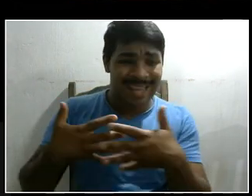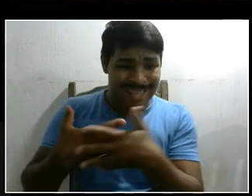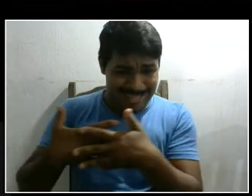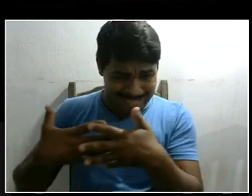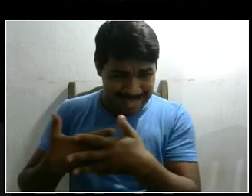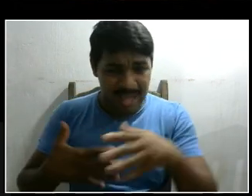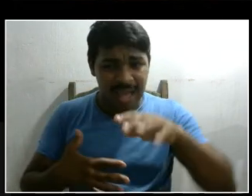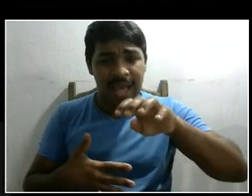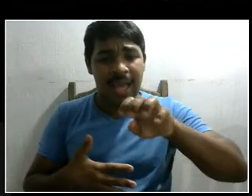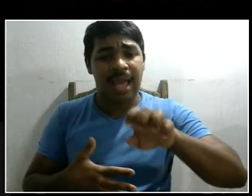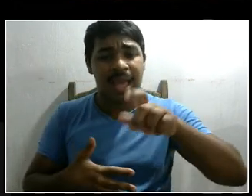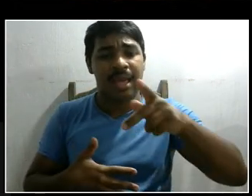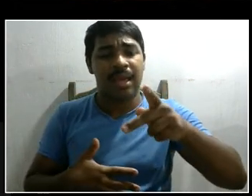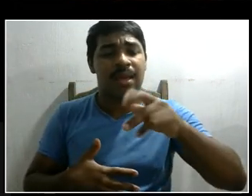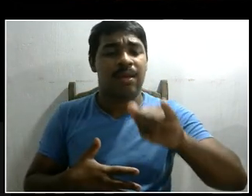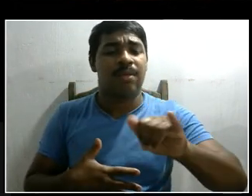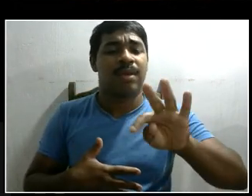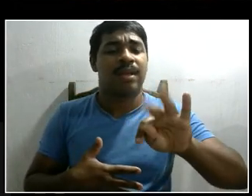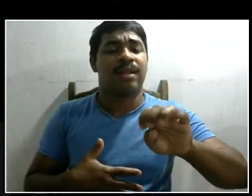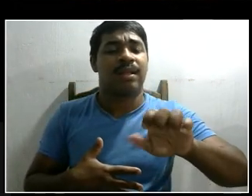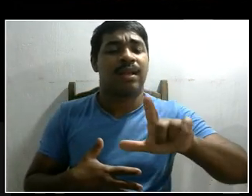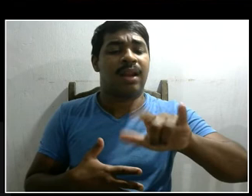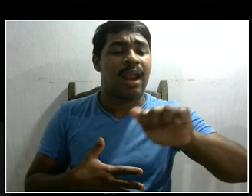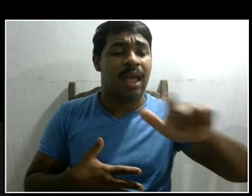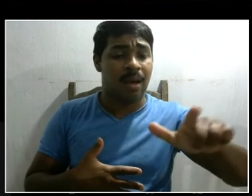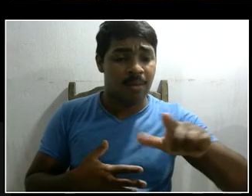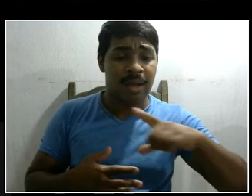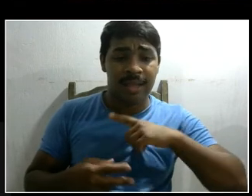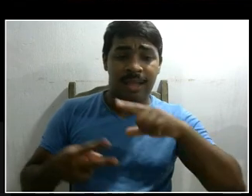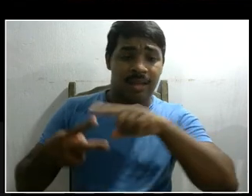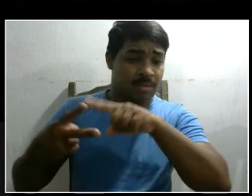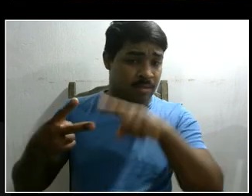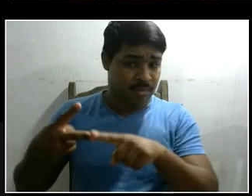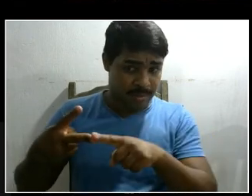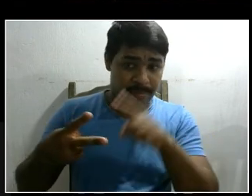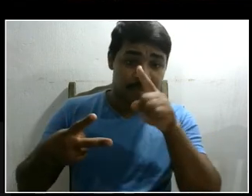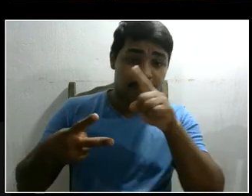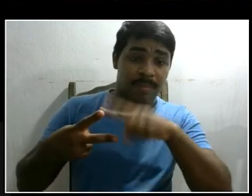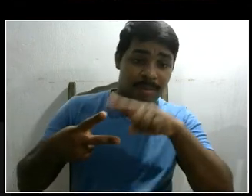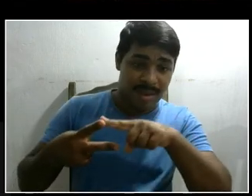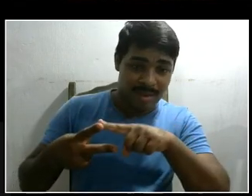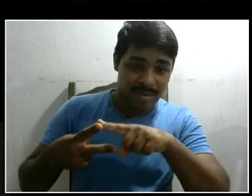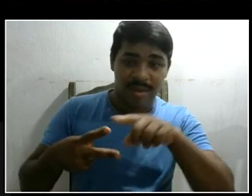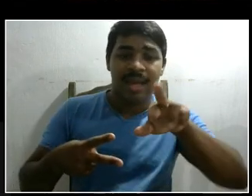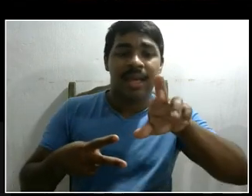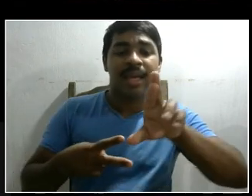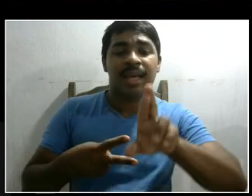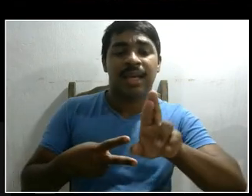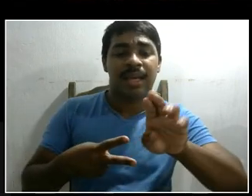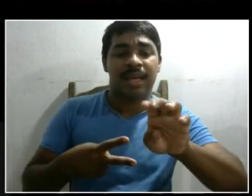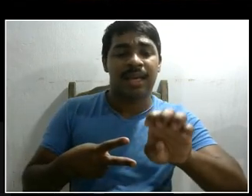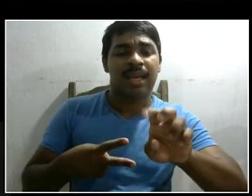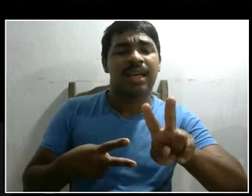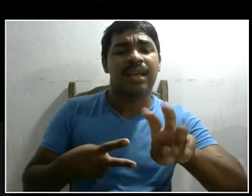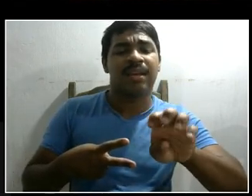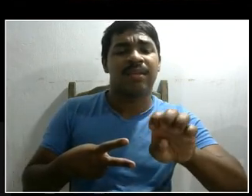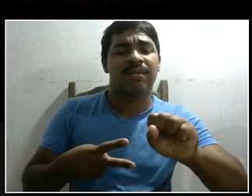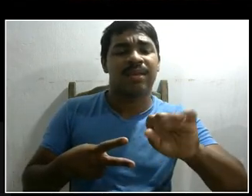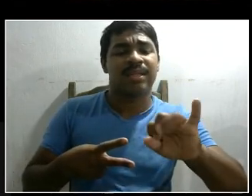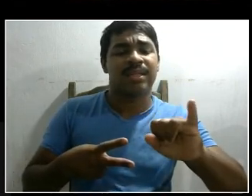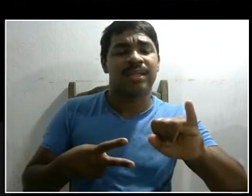ele se divide em tecido de revestimento. Então, imagina, se um tecido ele serve para revestir, as suas células, elas não podem